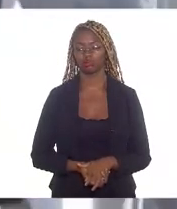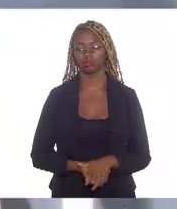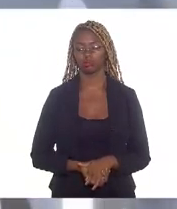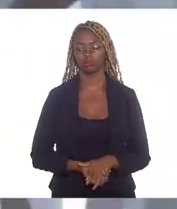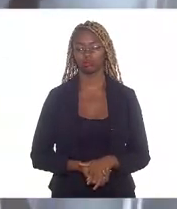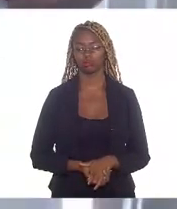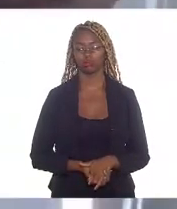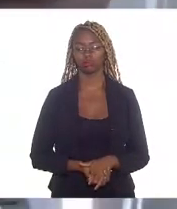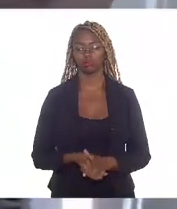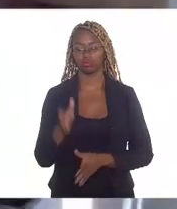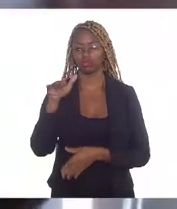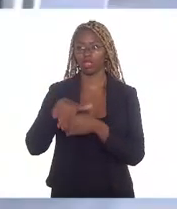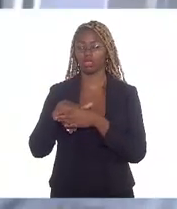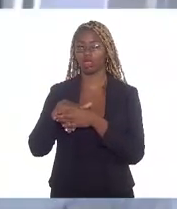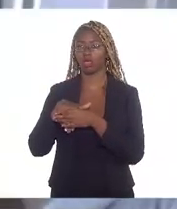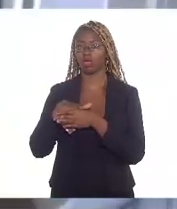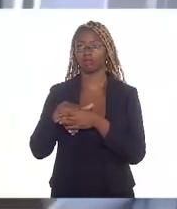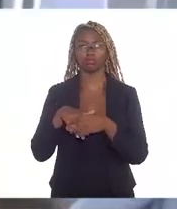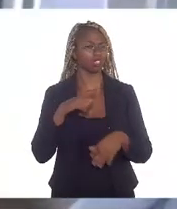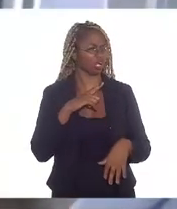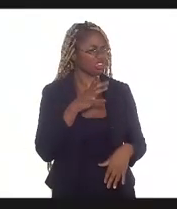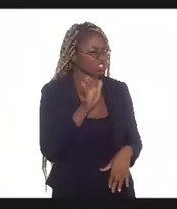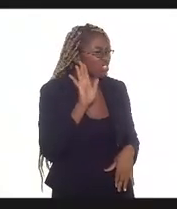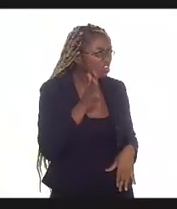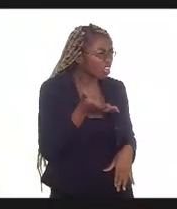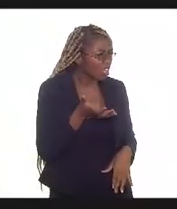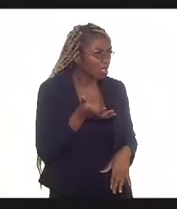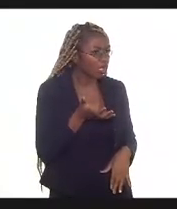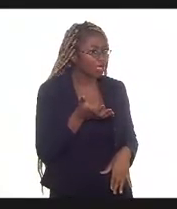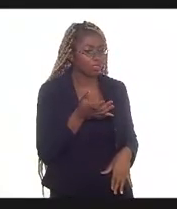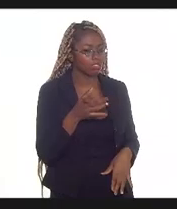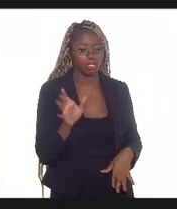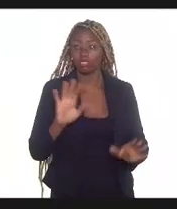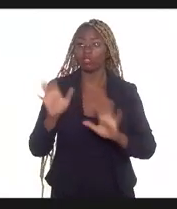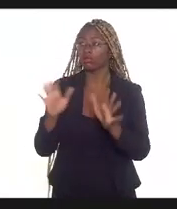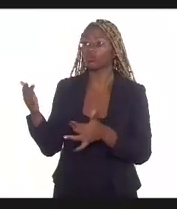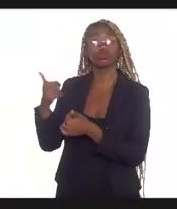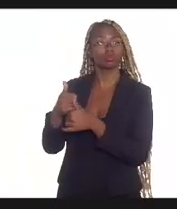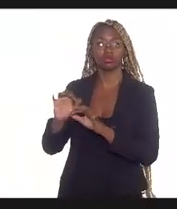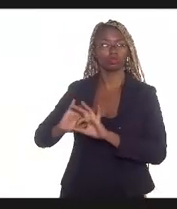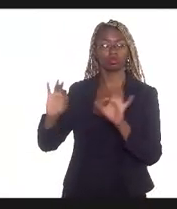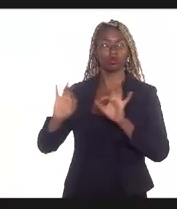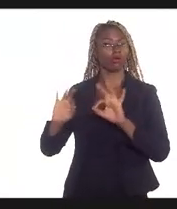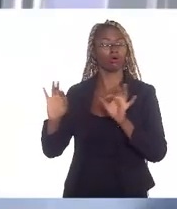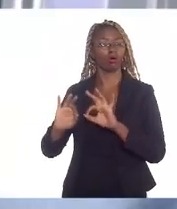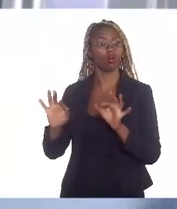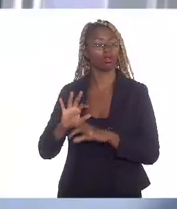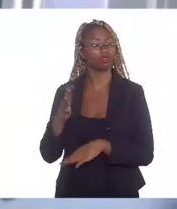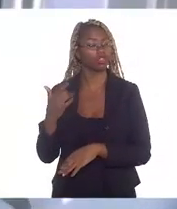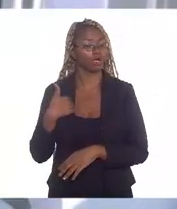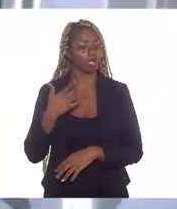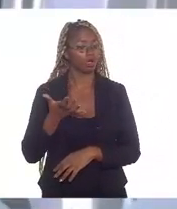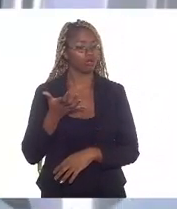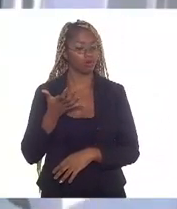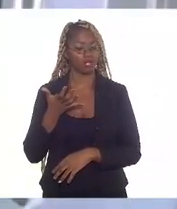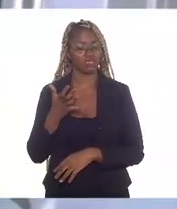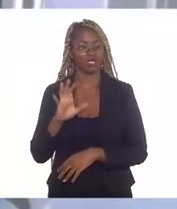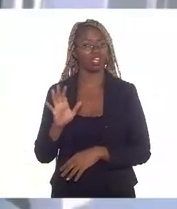Em votação. Quem? Valdec? Não, o substitutivo está ótimo, enfim. É só que eu queria fazer uma